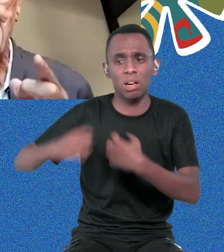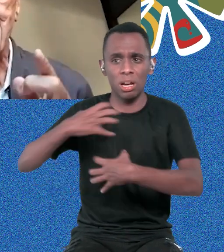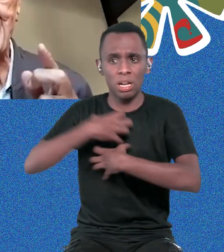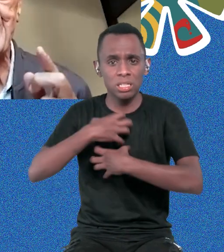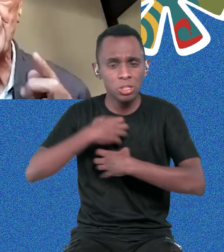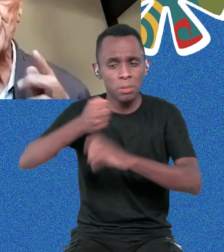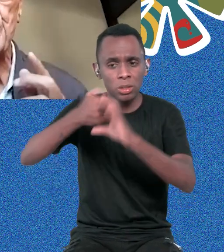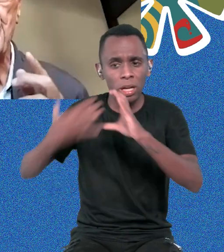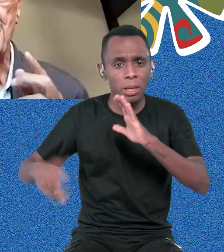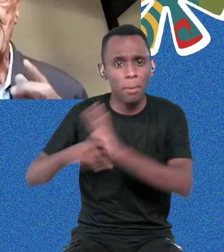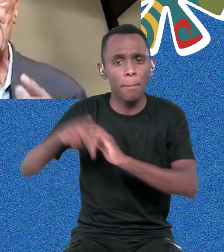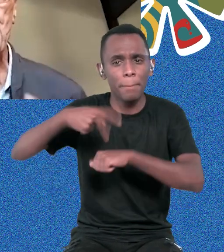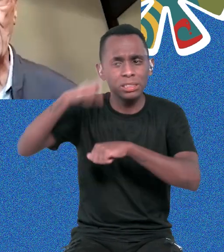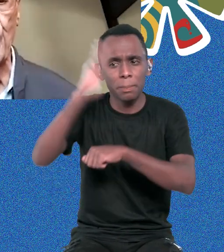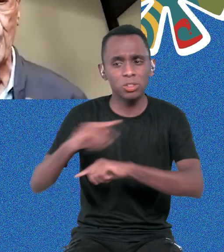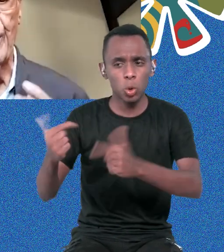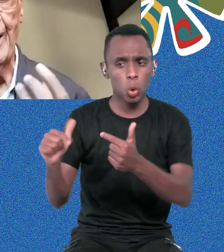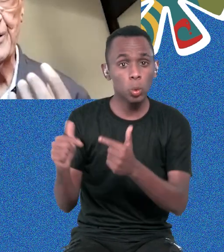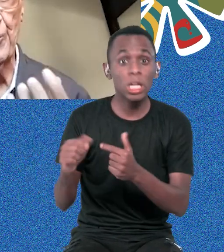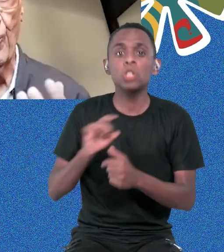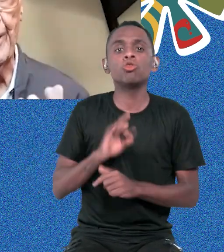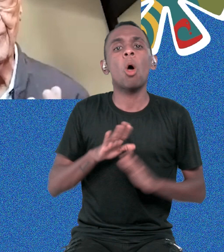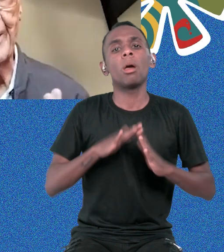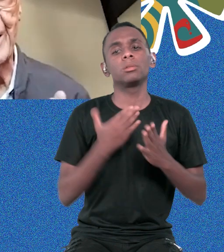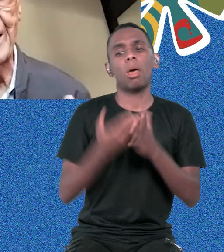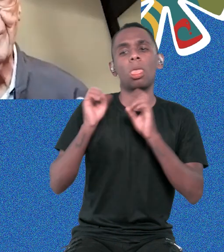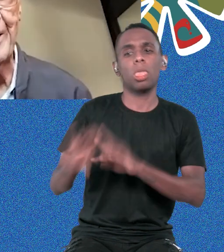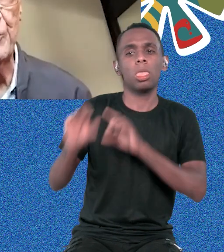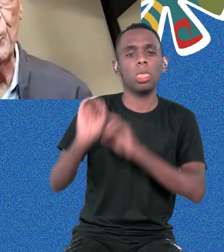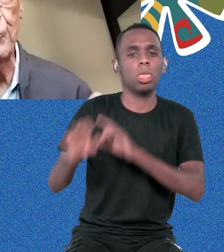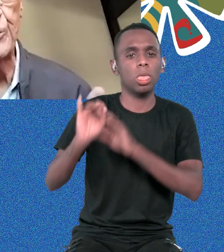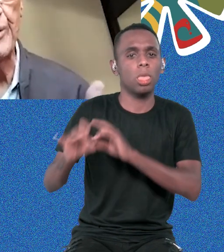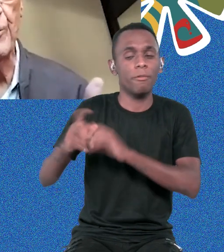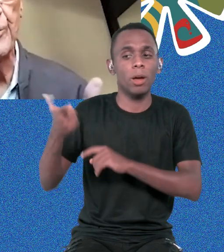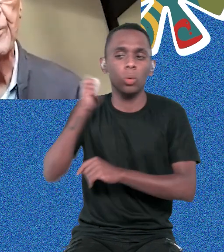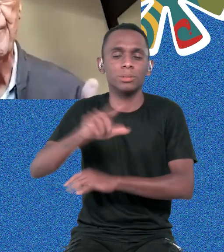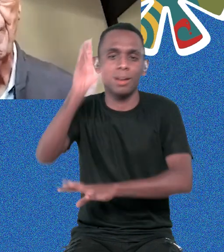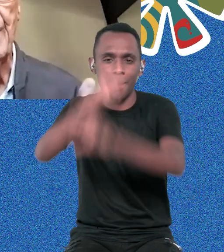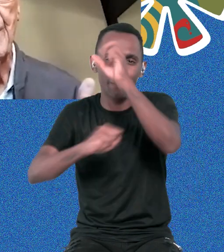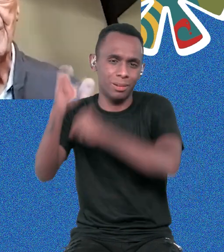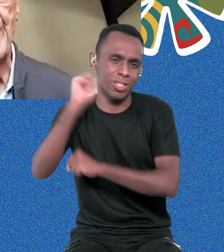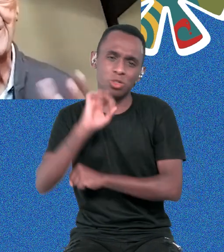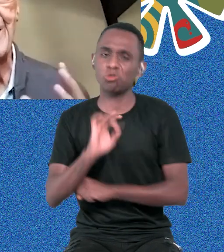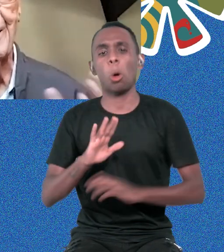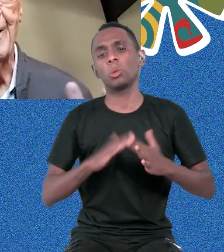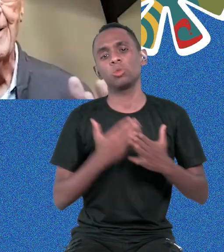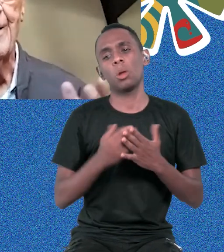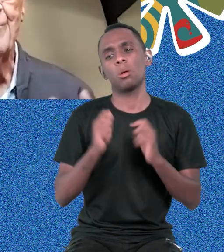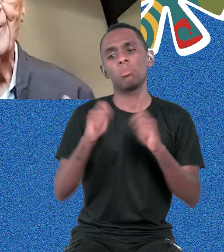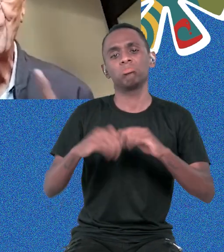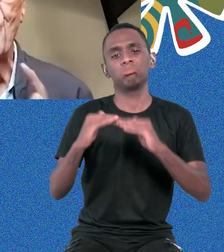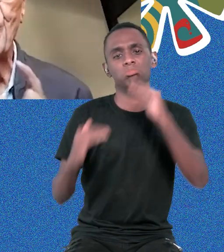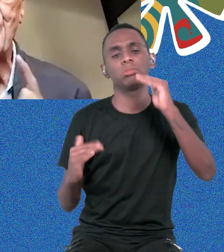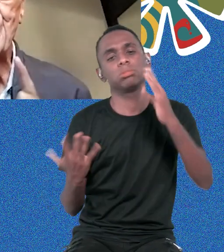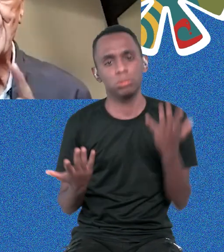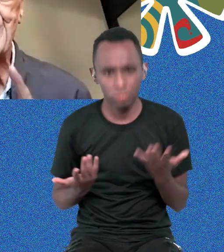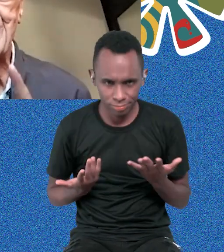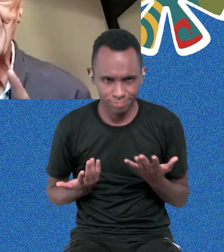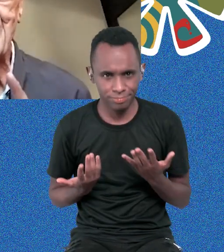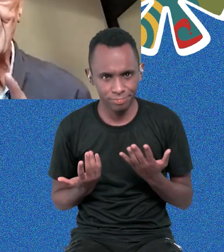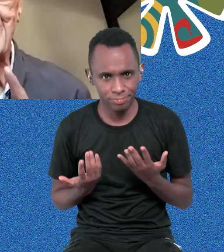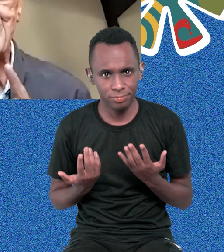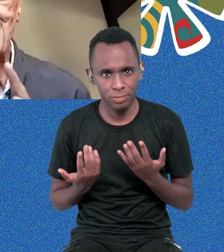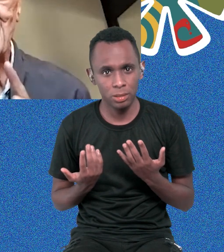identidades vazios, e só a escola que vai ser a que vai introduzi-los a ser o que você